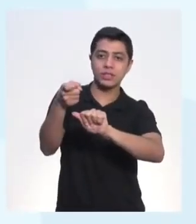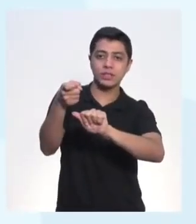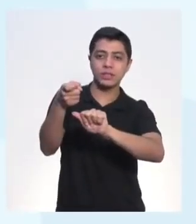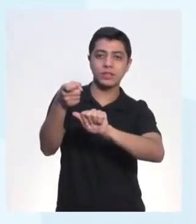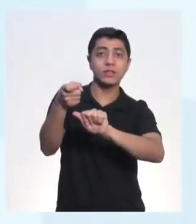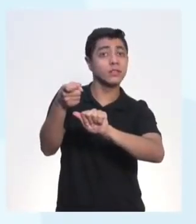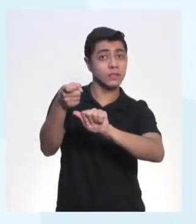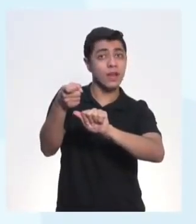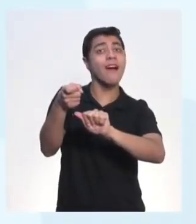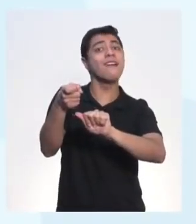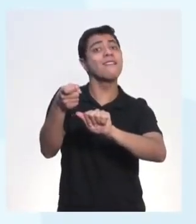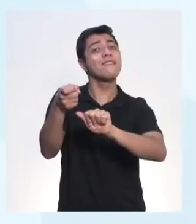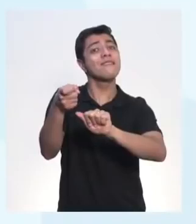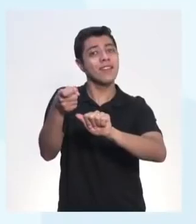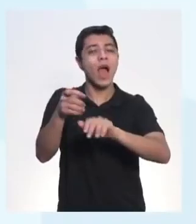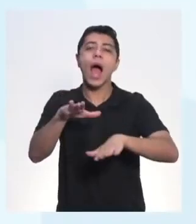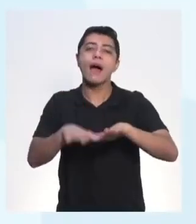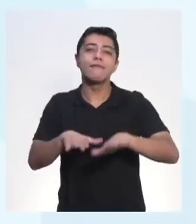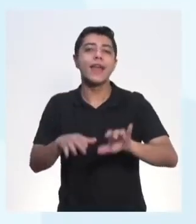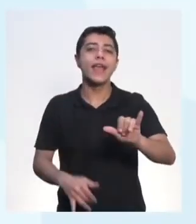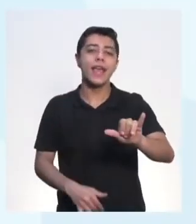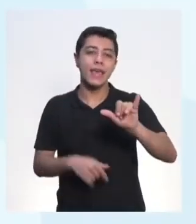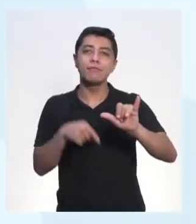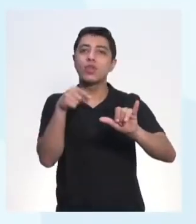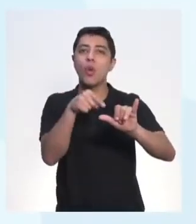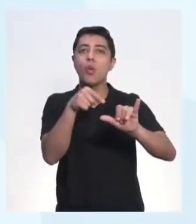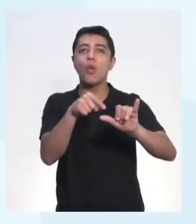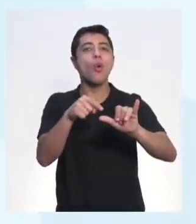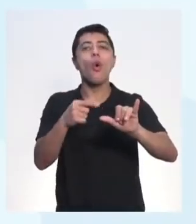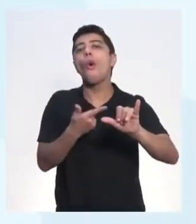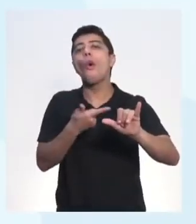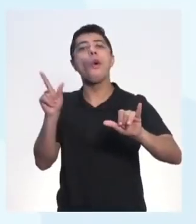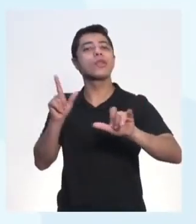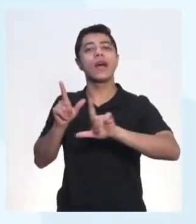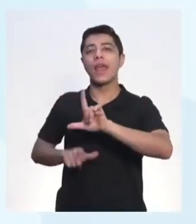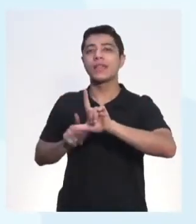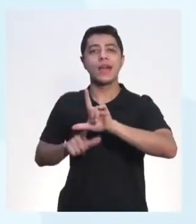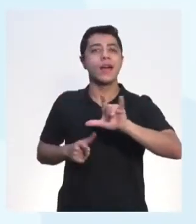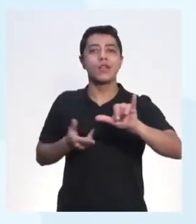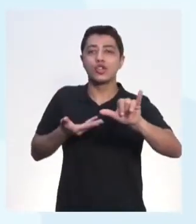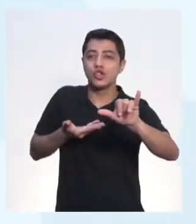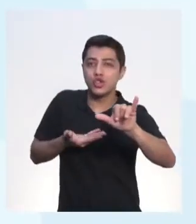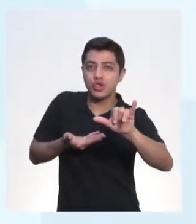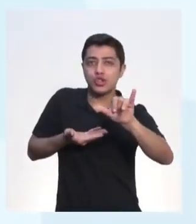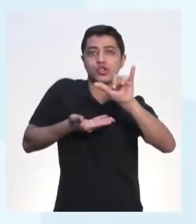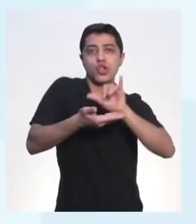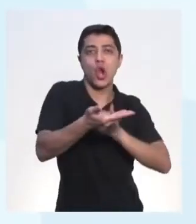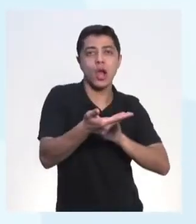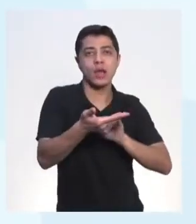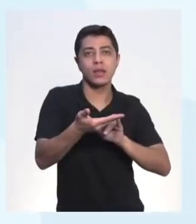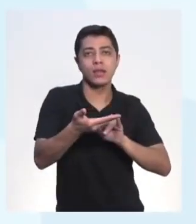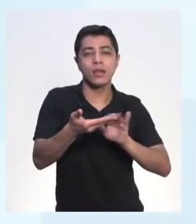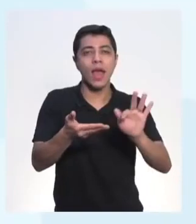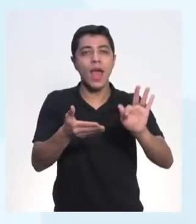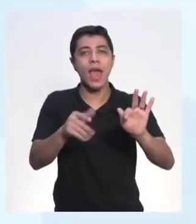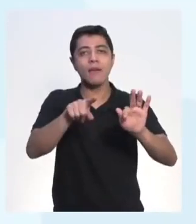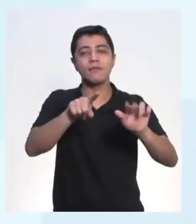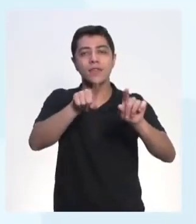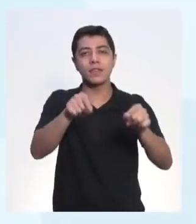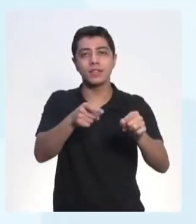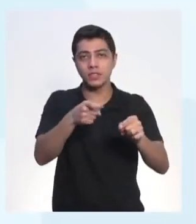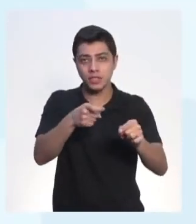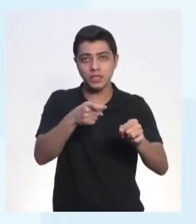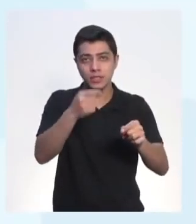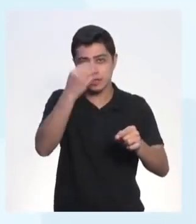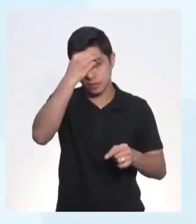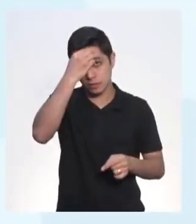eles trocam o y por letras como f de x, g de x, h de x. É só uma nomenclatura, mas continua sendo